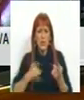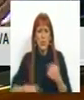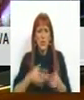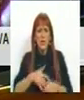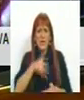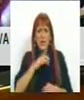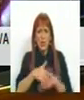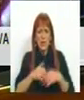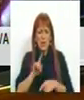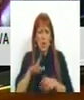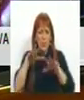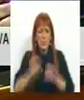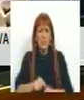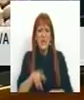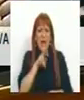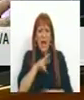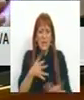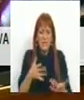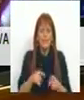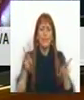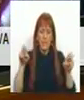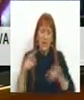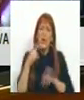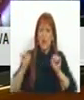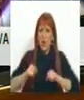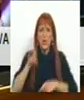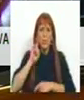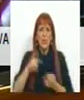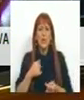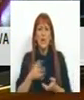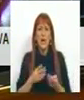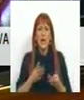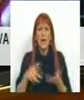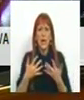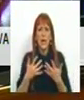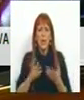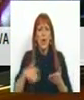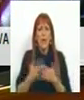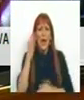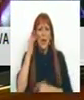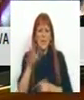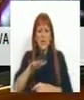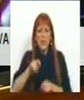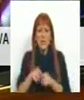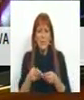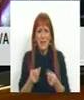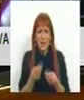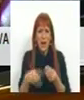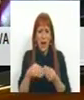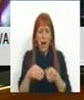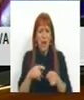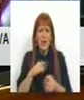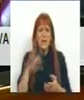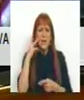gato desde que caça ratos. E não poderíamos estar mais de acordo. O importante é assegurar uma capacidade nacional nesta matéria